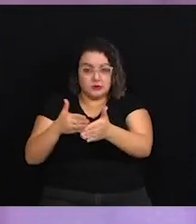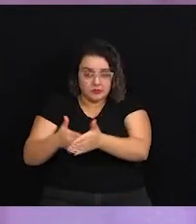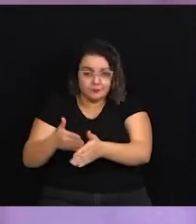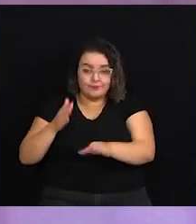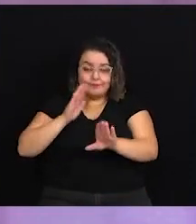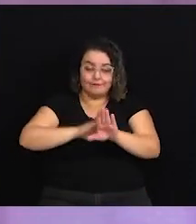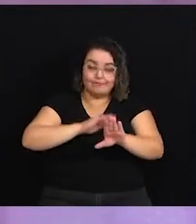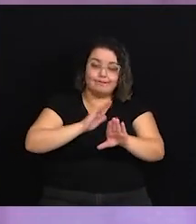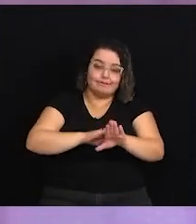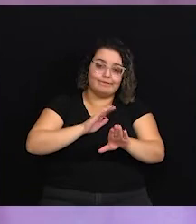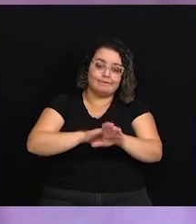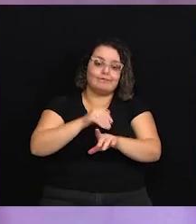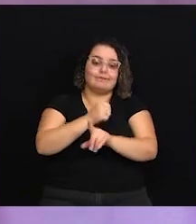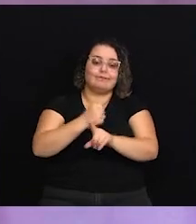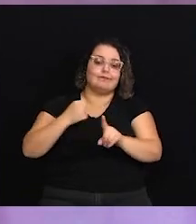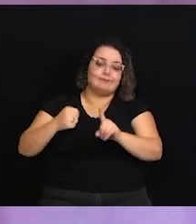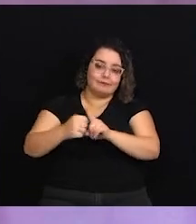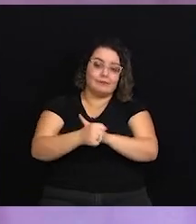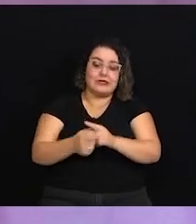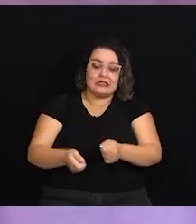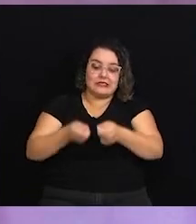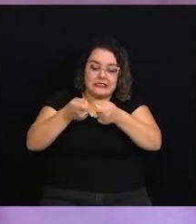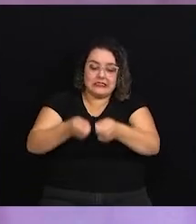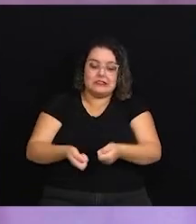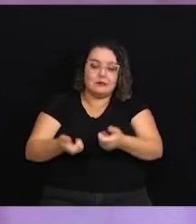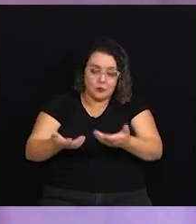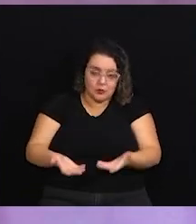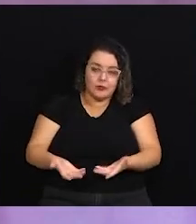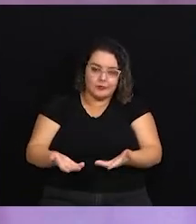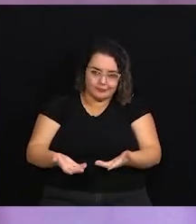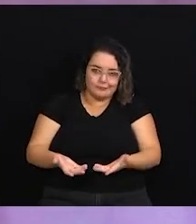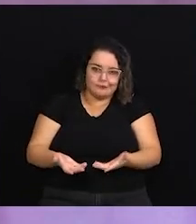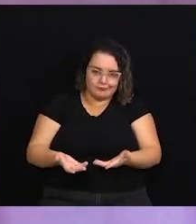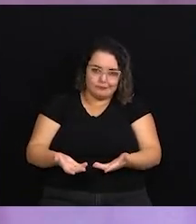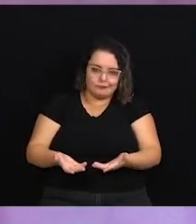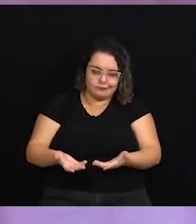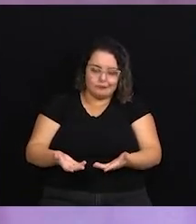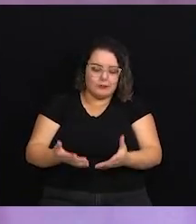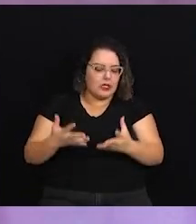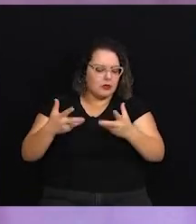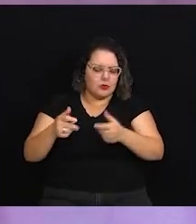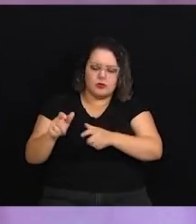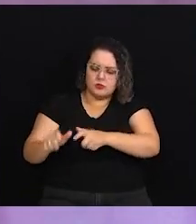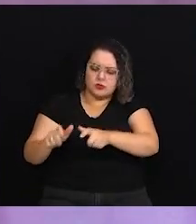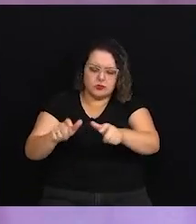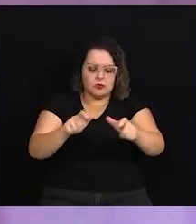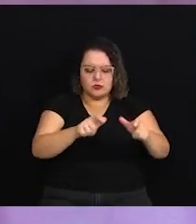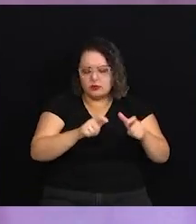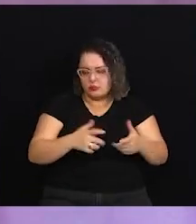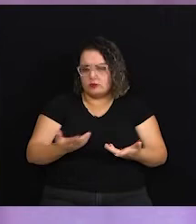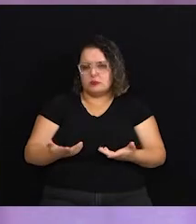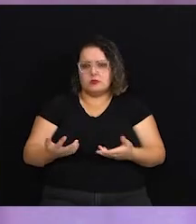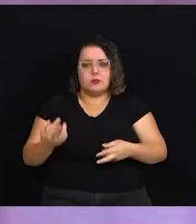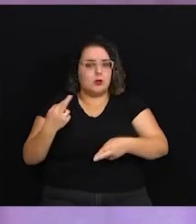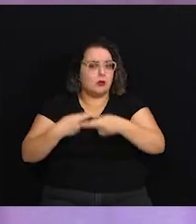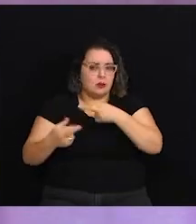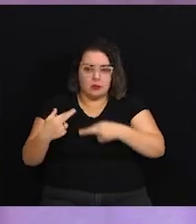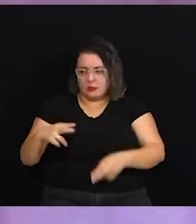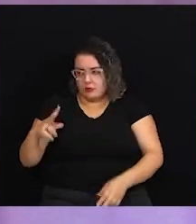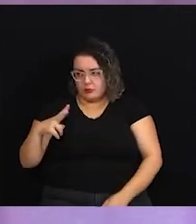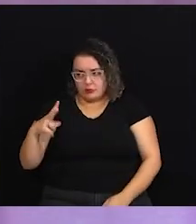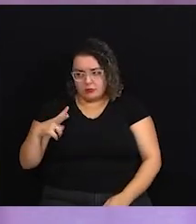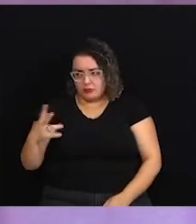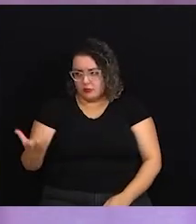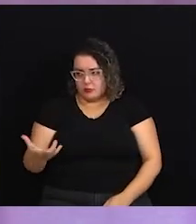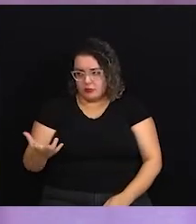atitudinais que a sociedade ainda impõe é isso em todos os ambientes seja Em relacionamentos